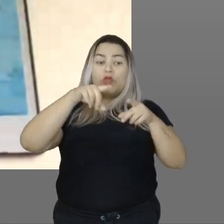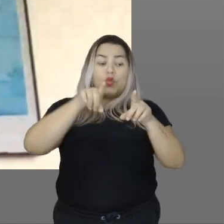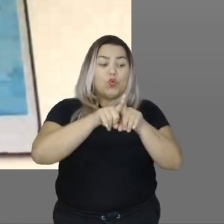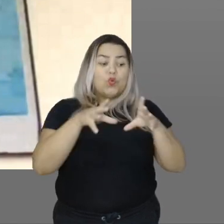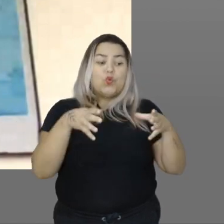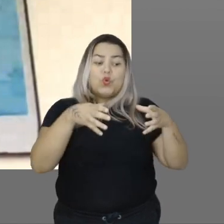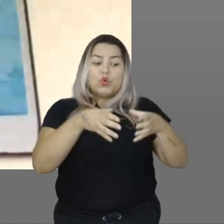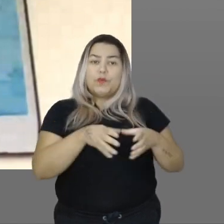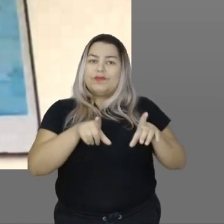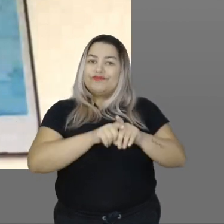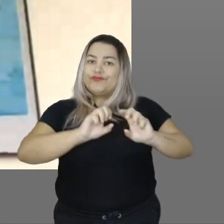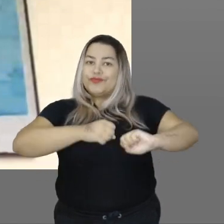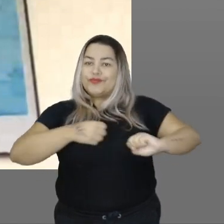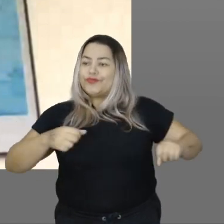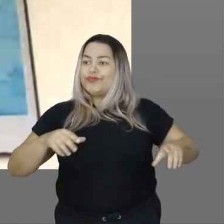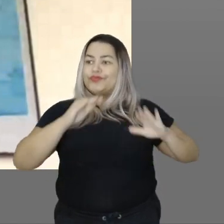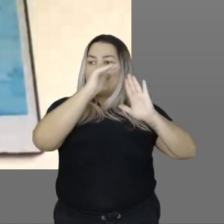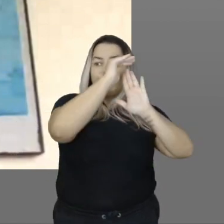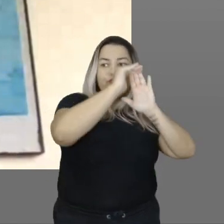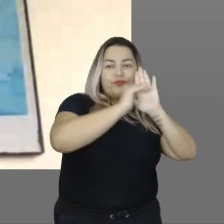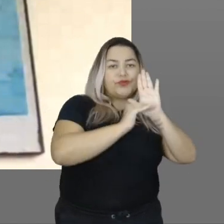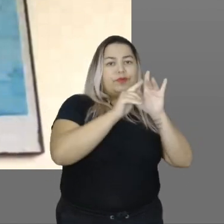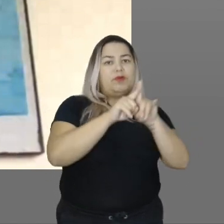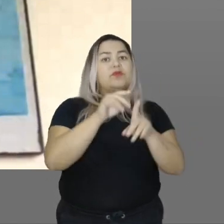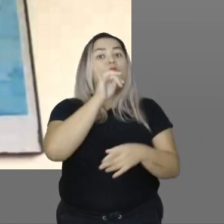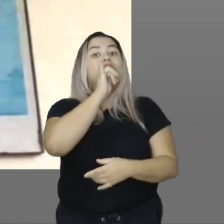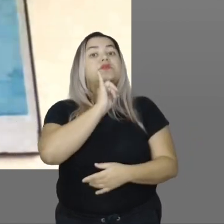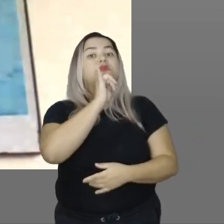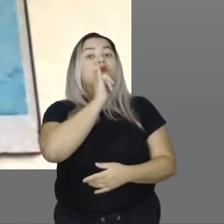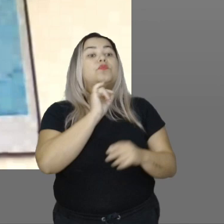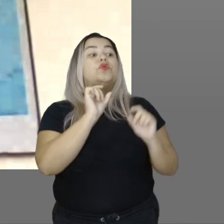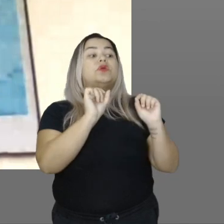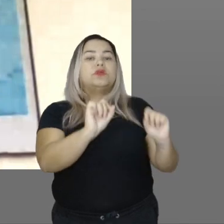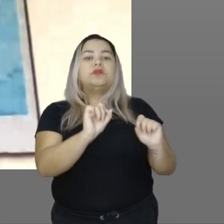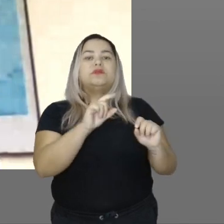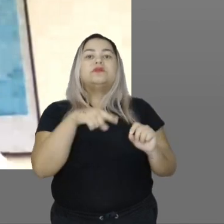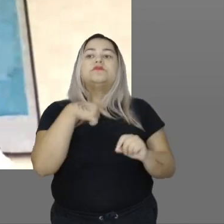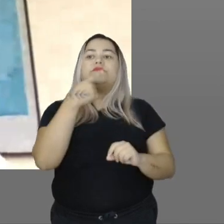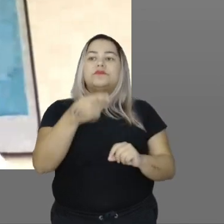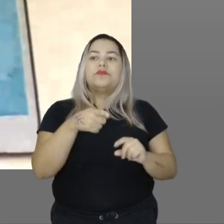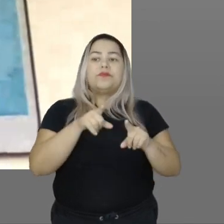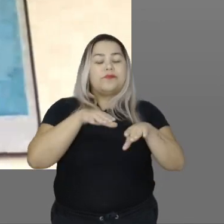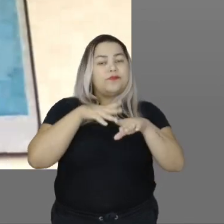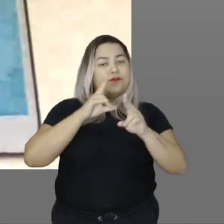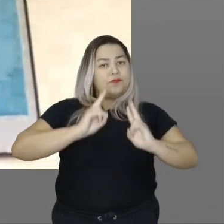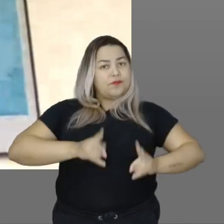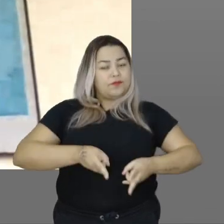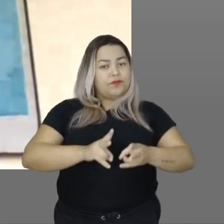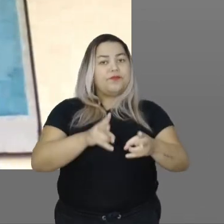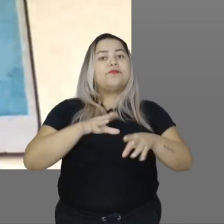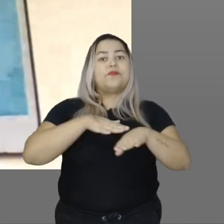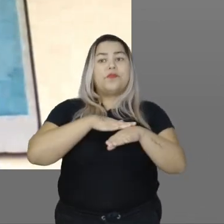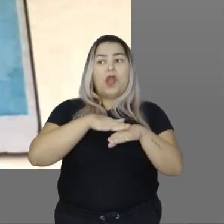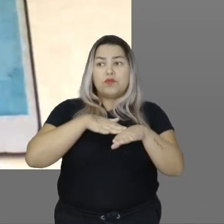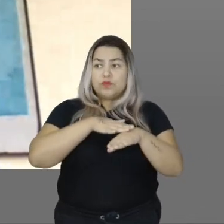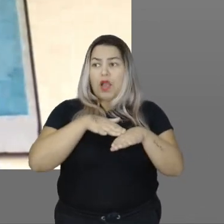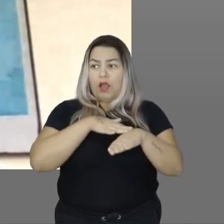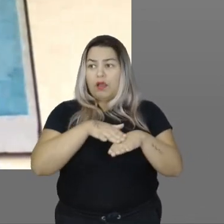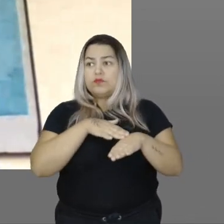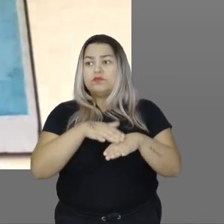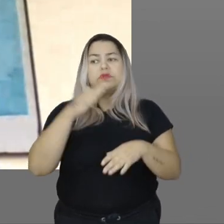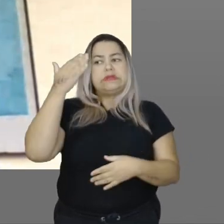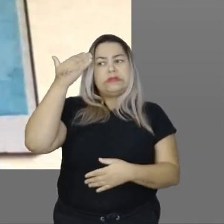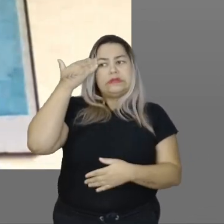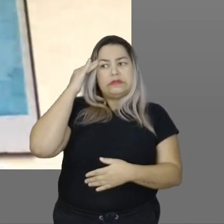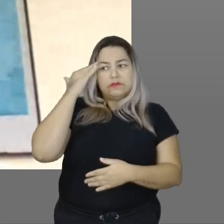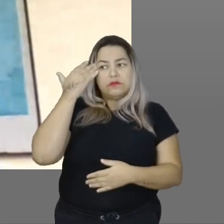conjunto enorme de programas. Eu vou dar um exemplo só, porque depois eu vou seguir o nosso bate-papo conforme aquilo que tu